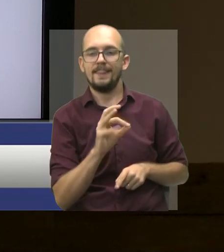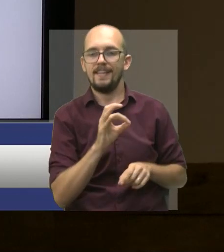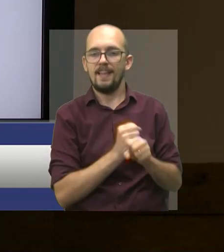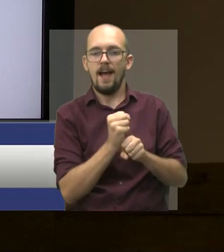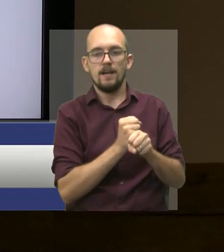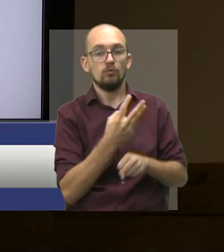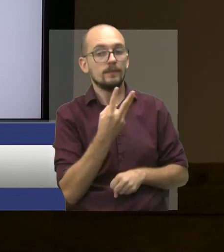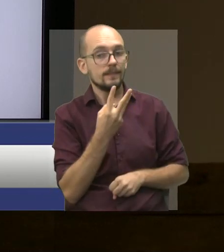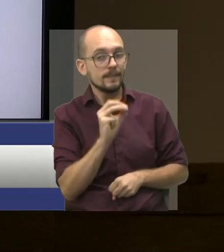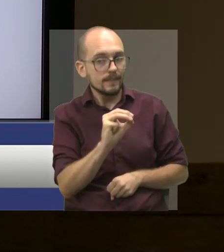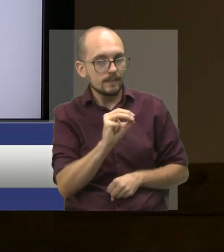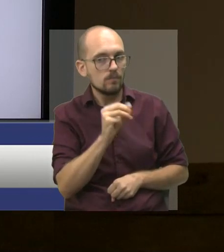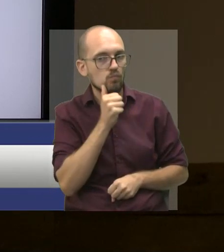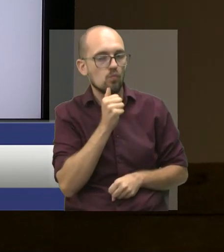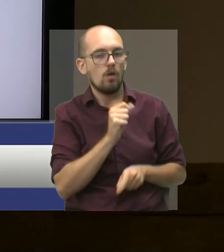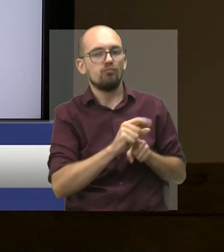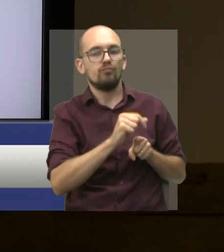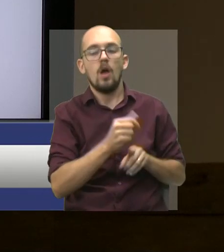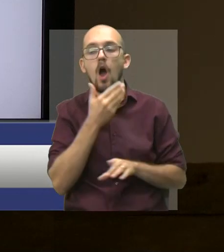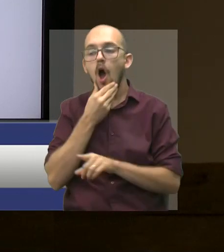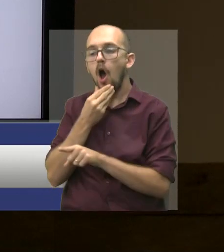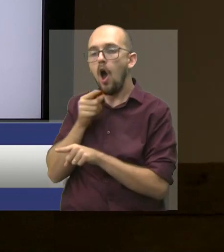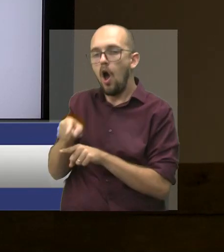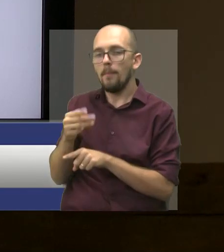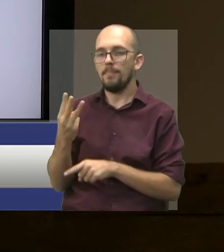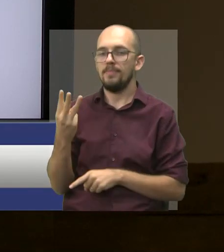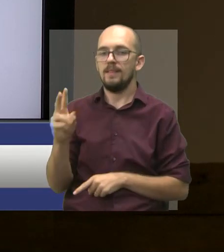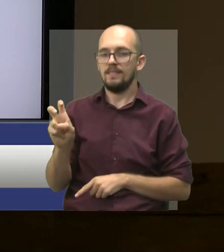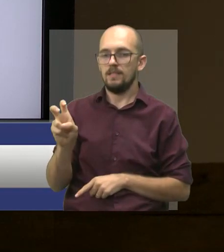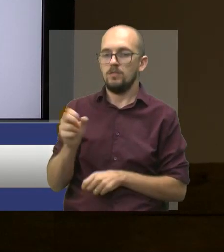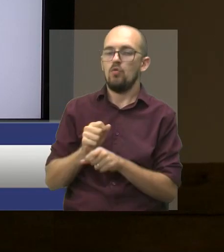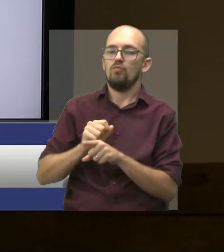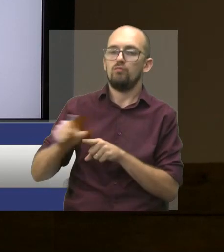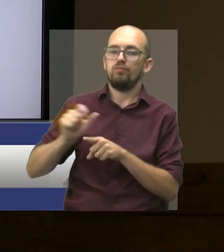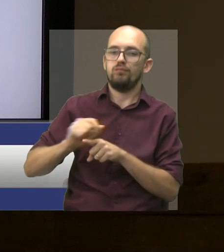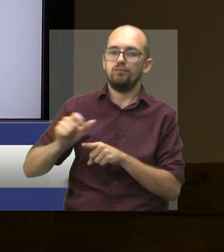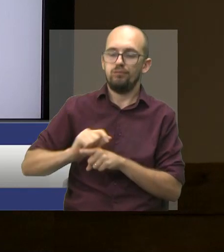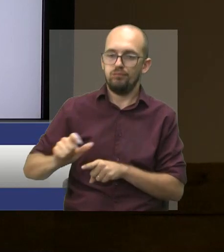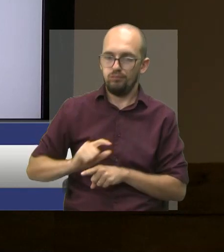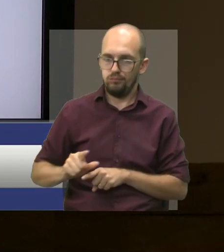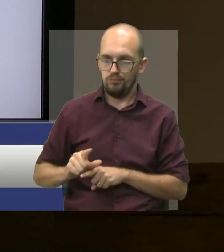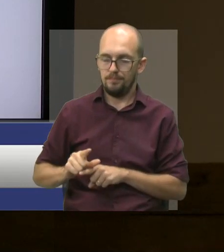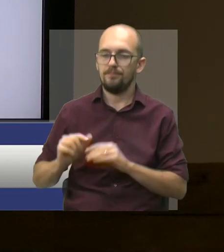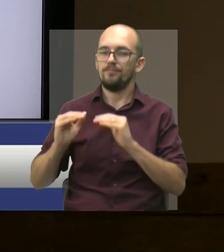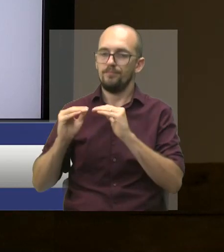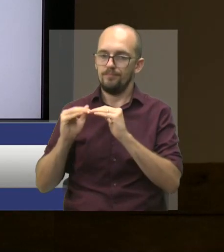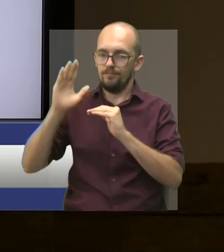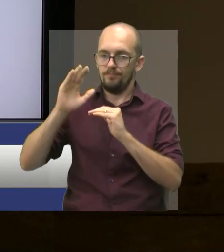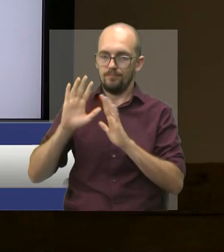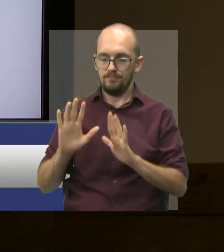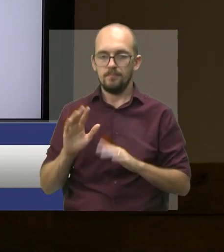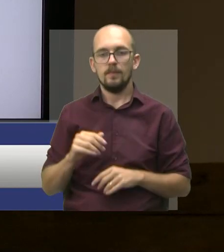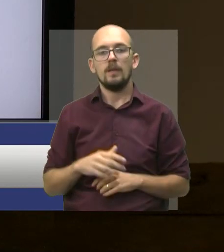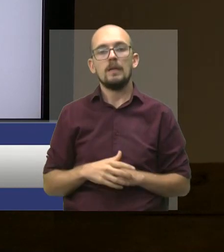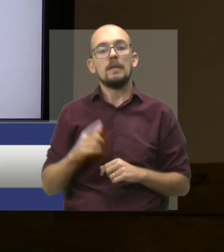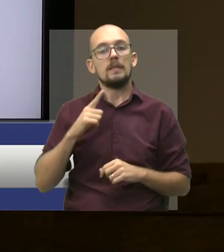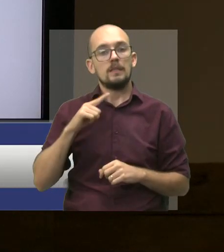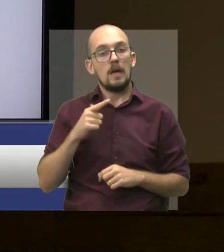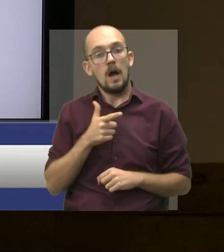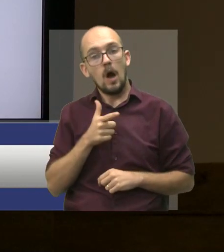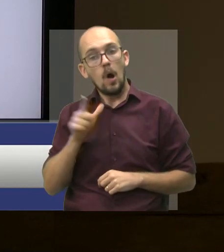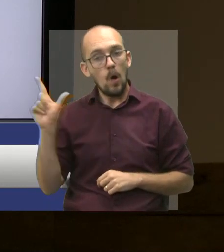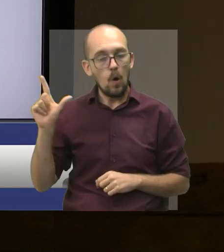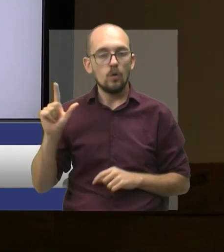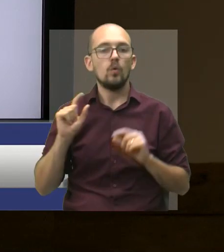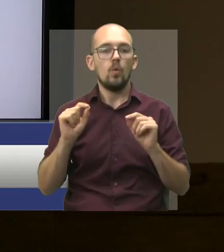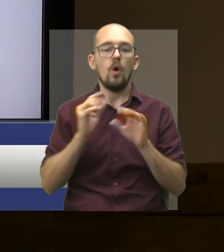homem 35 anos de tempo de contribuição. Há uma outra modalidade de aposentadoria, que é para a